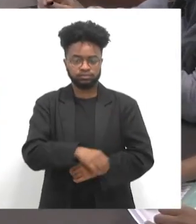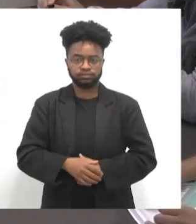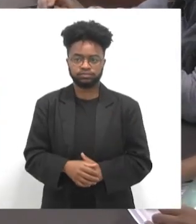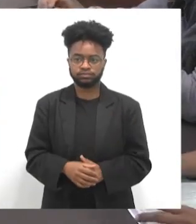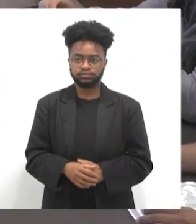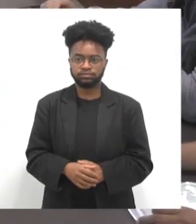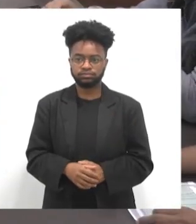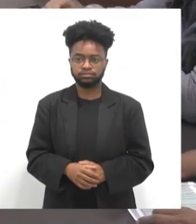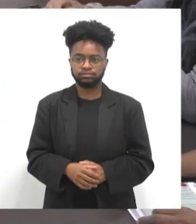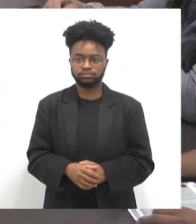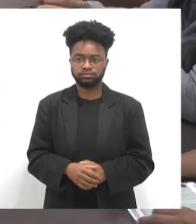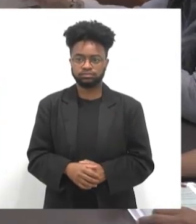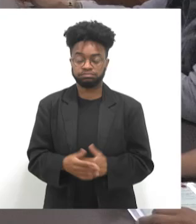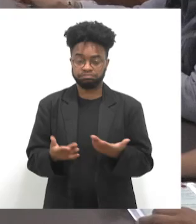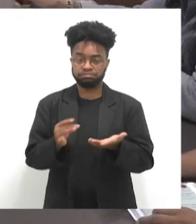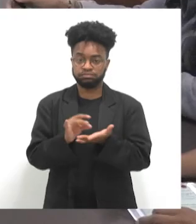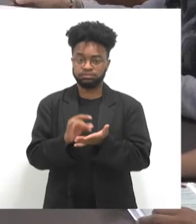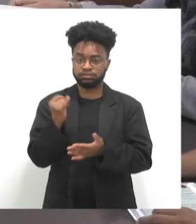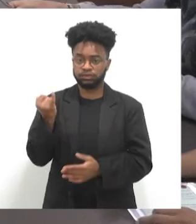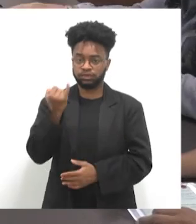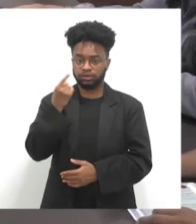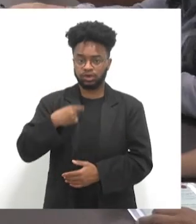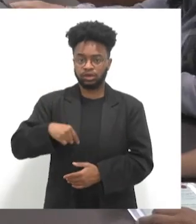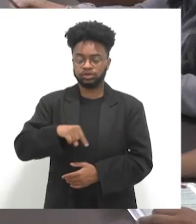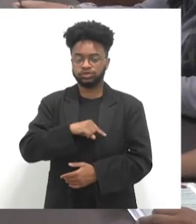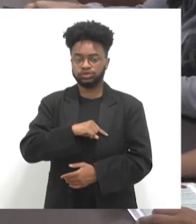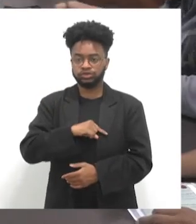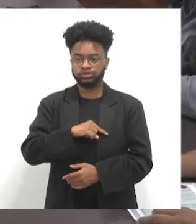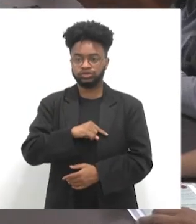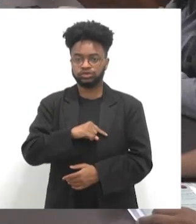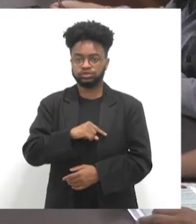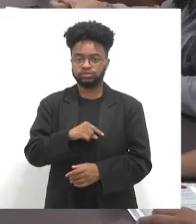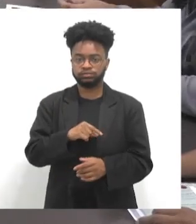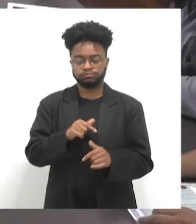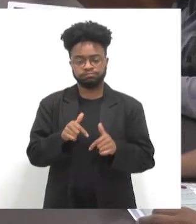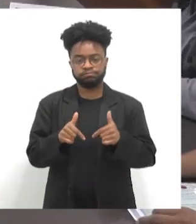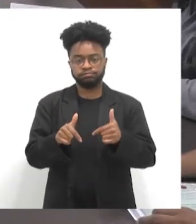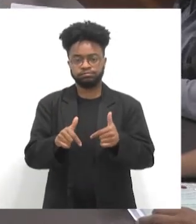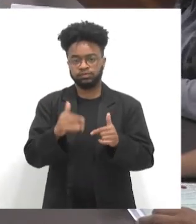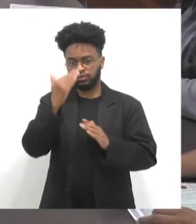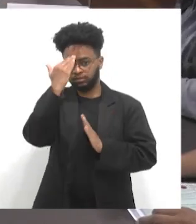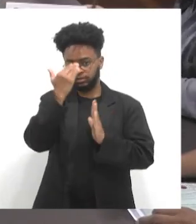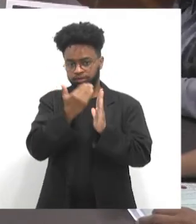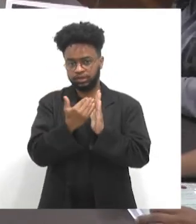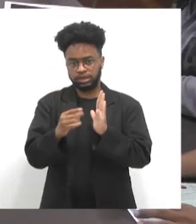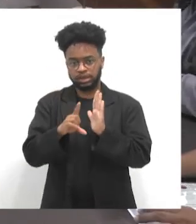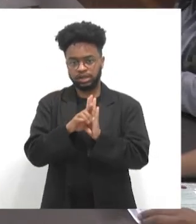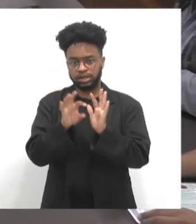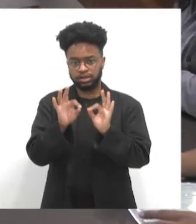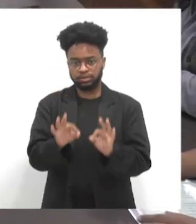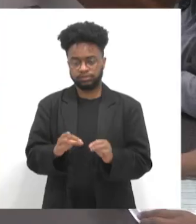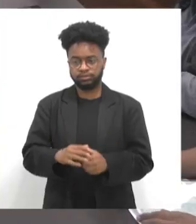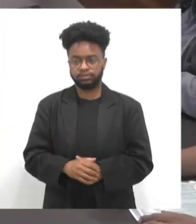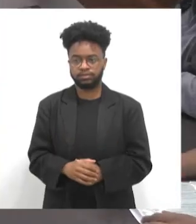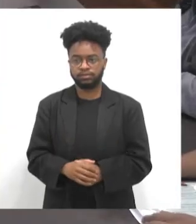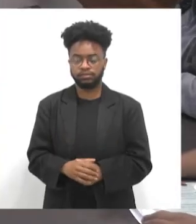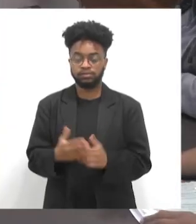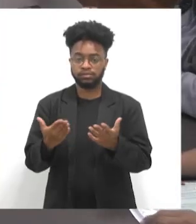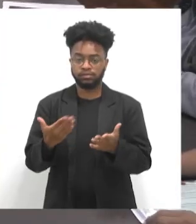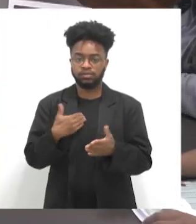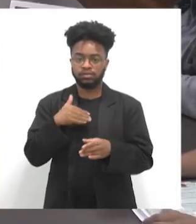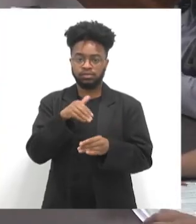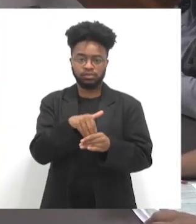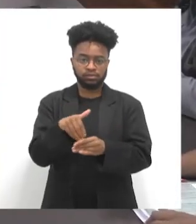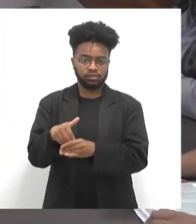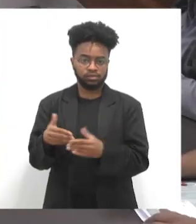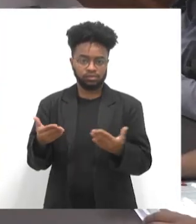E, de fato, é importante a gente fazer com que as leis aqui sejam cumpridas, né, deputado Mink? Com certeza. Então, bota em